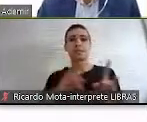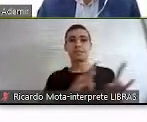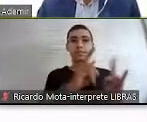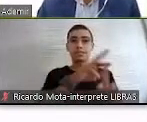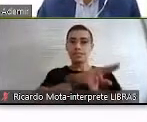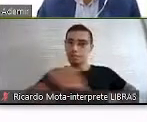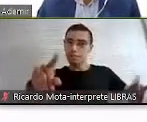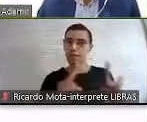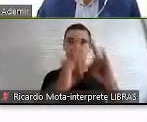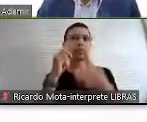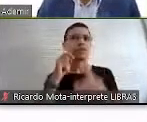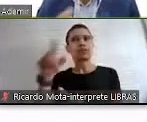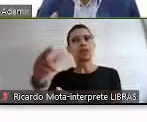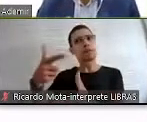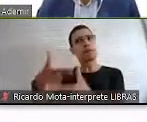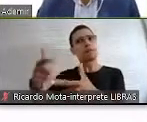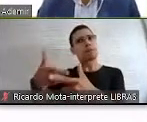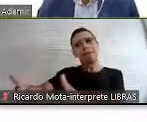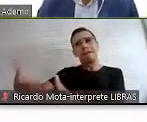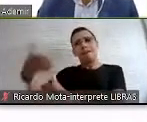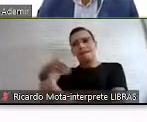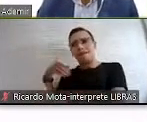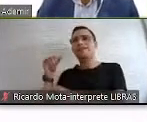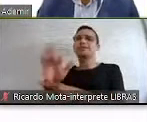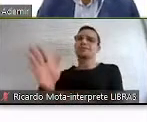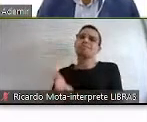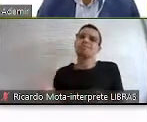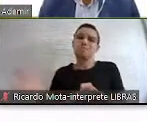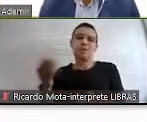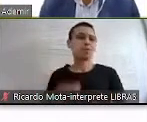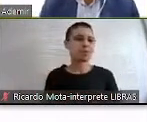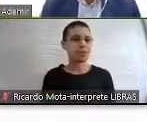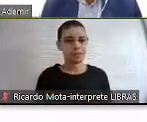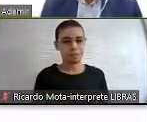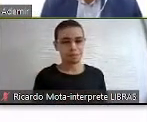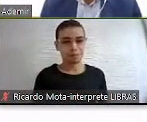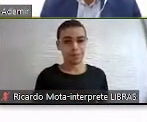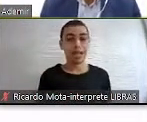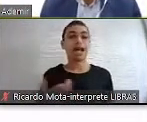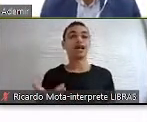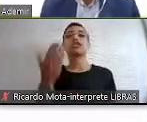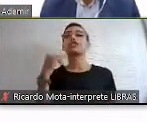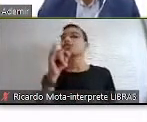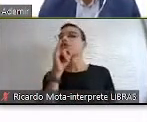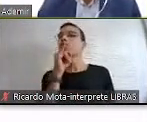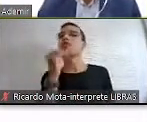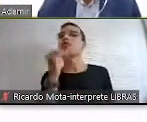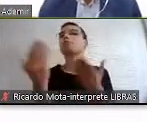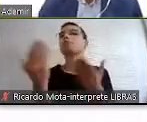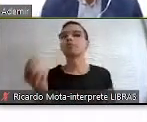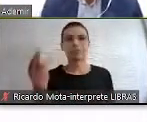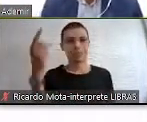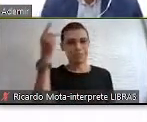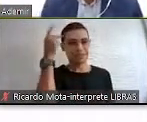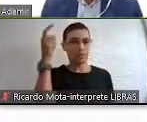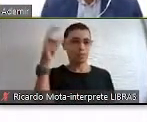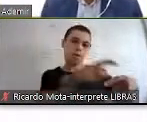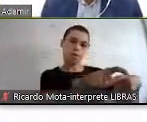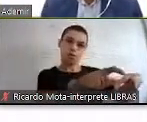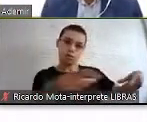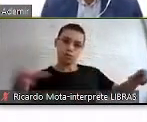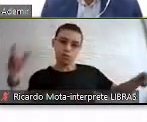quê? Só para ilustrar, né, mostramos aí a Avenida Paulista, quantos condomínios